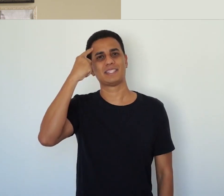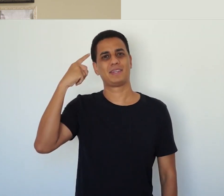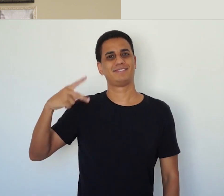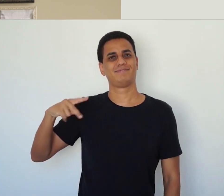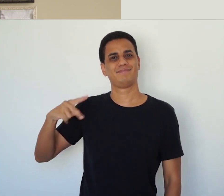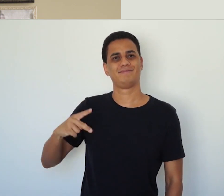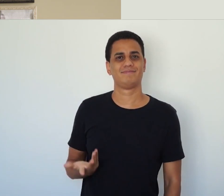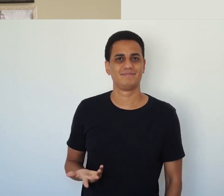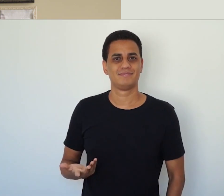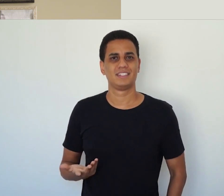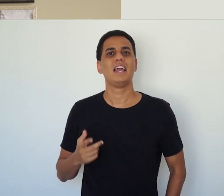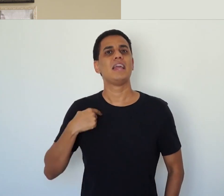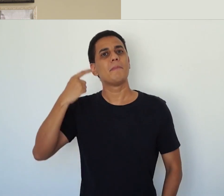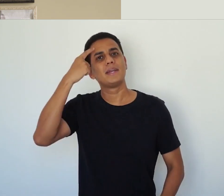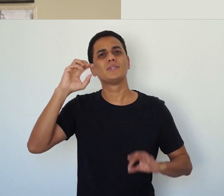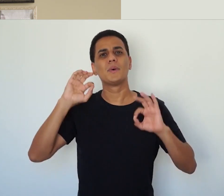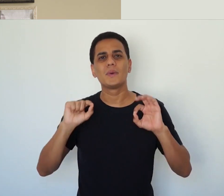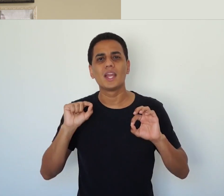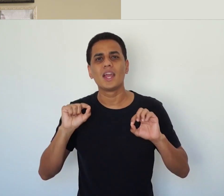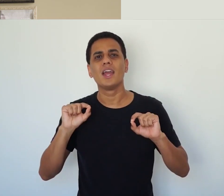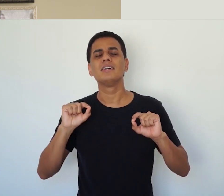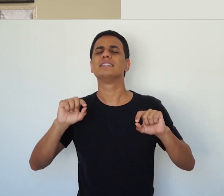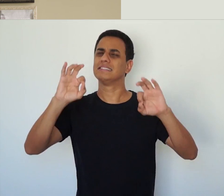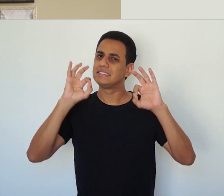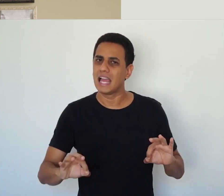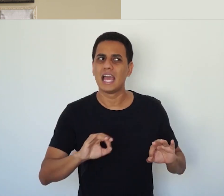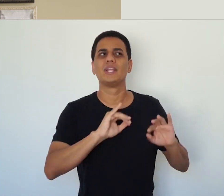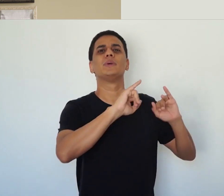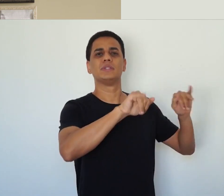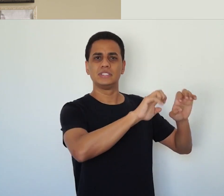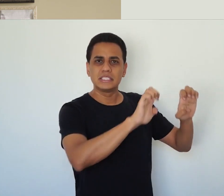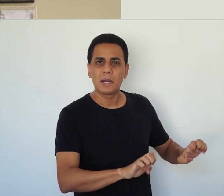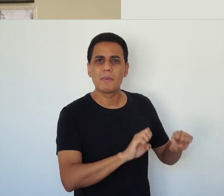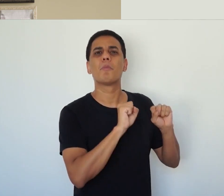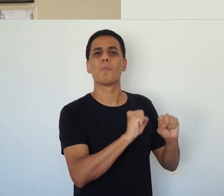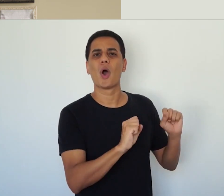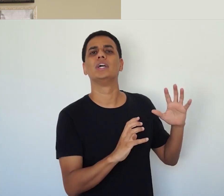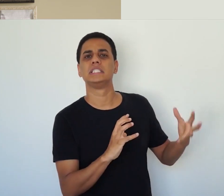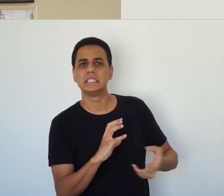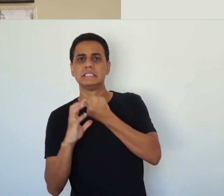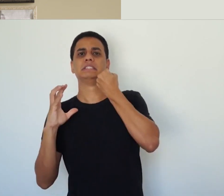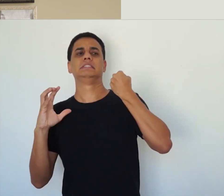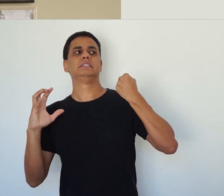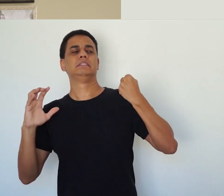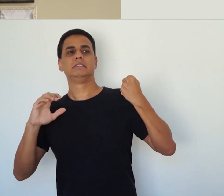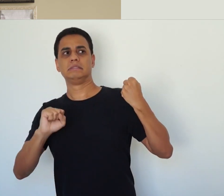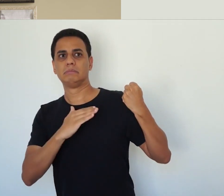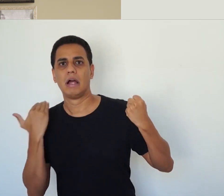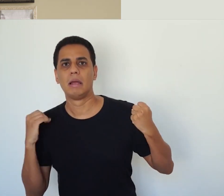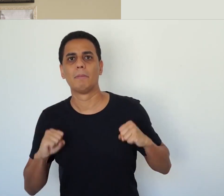vai. Então, aqueles pensamentos de que possivelmente Jezabel podia atingi-la, podia